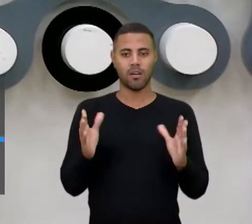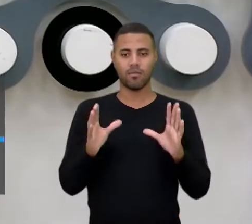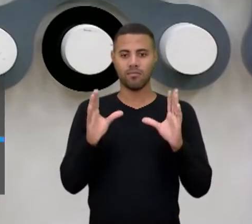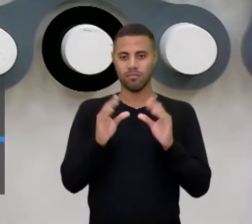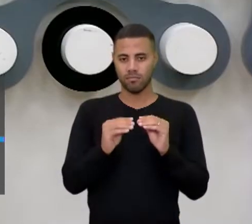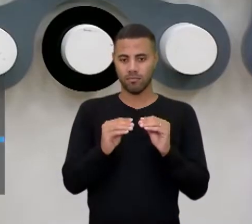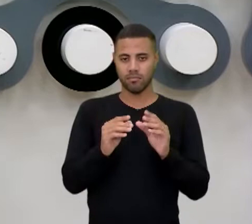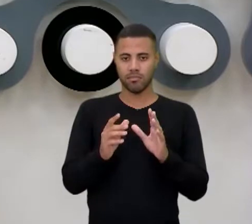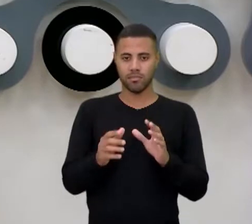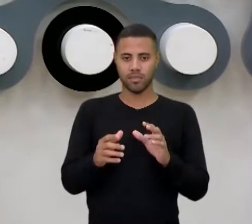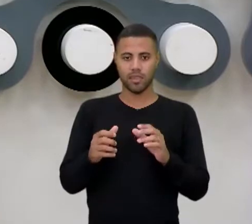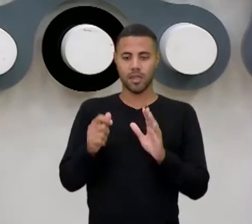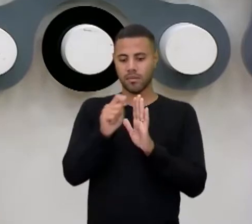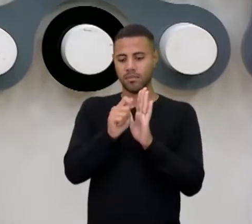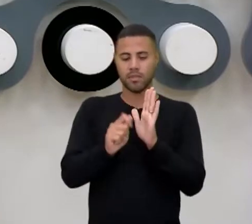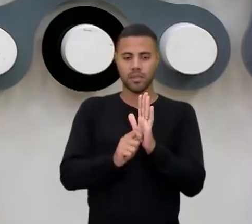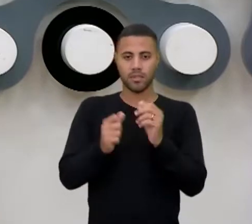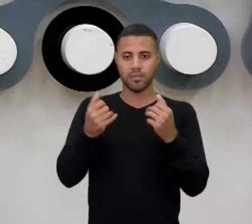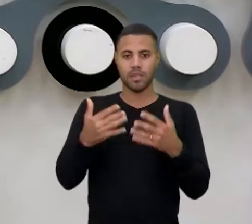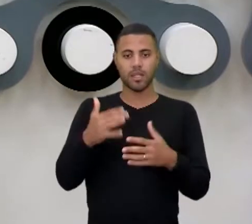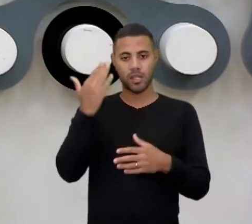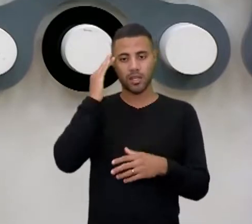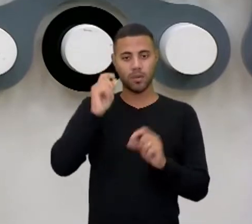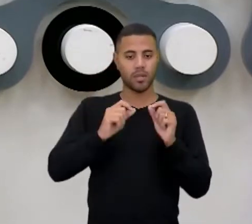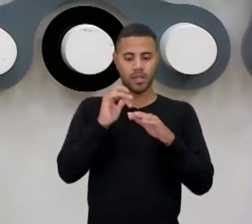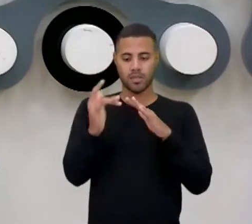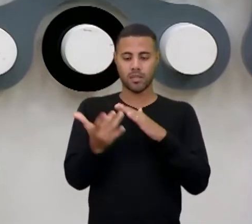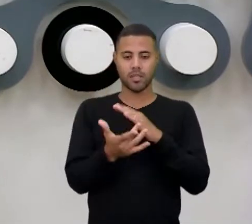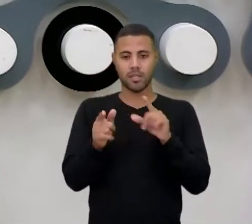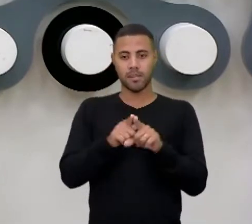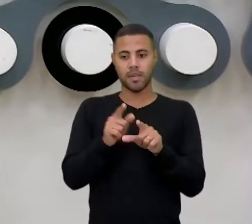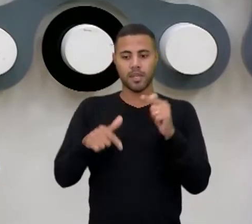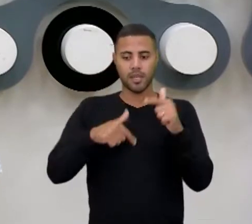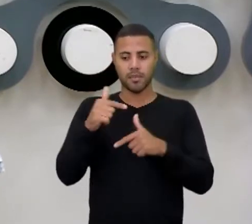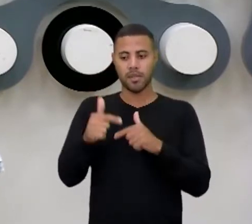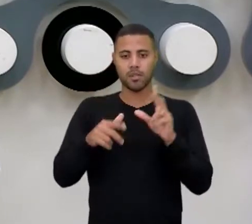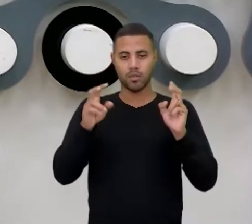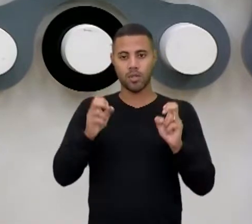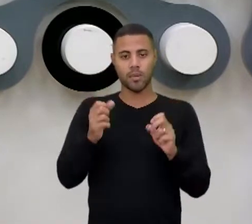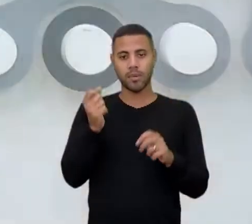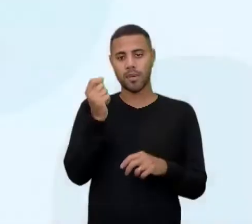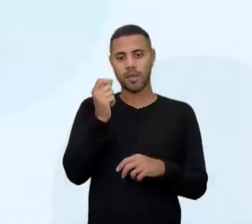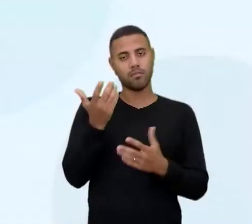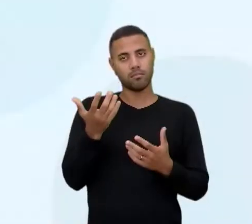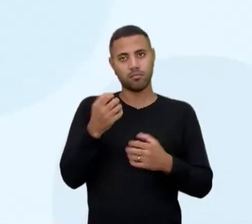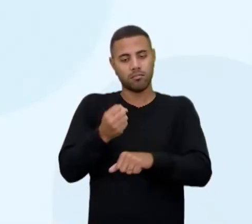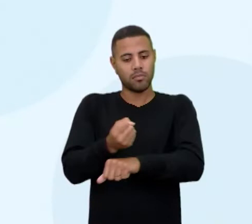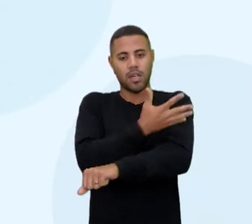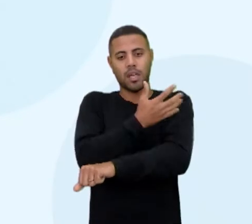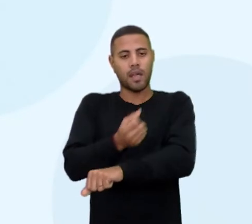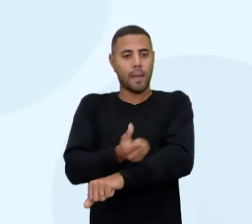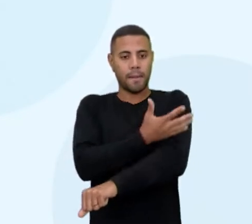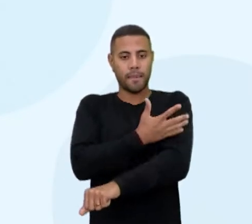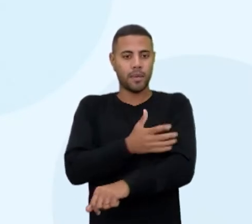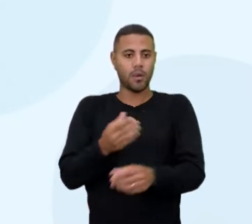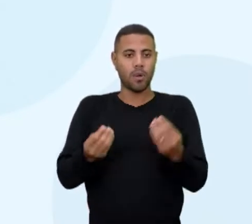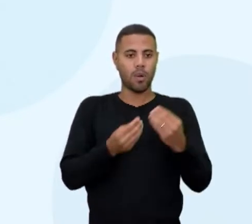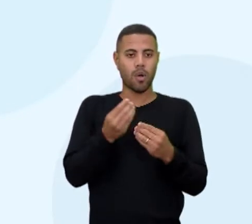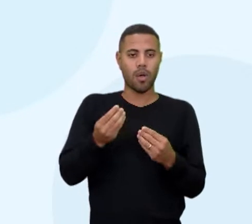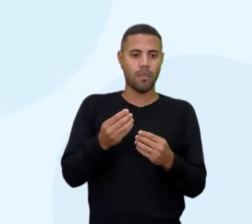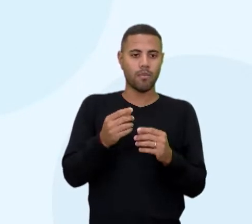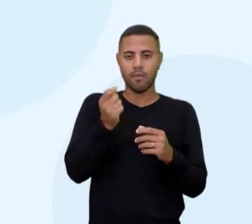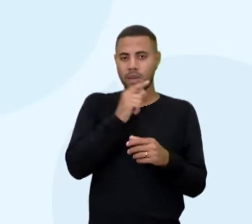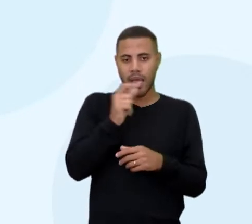do algoritmo e entender também que nas redes sociais a gente trabalha com humor para Eu fazer amo. persuasão, para fazer